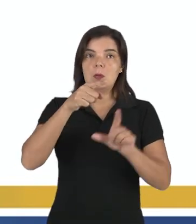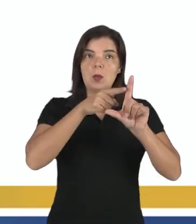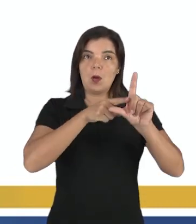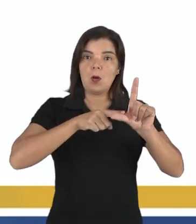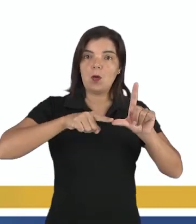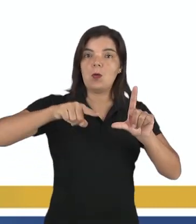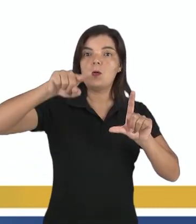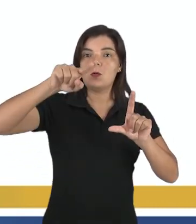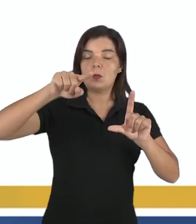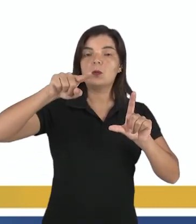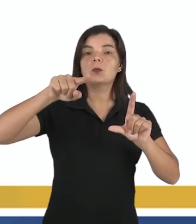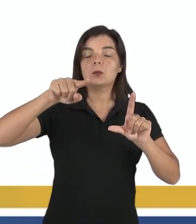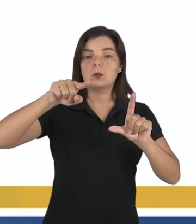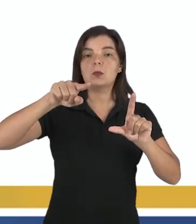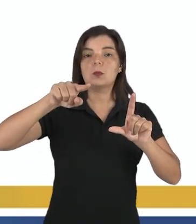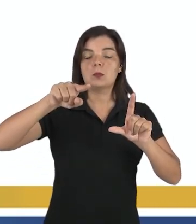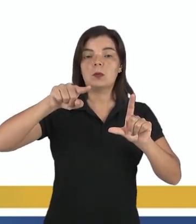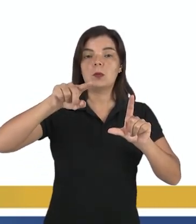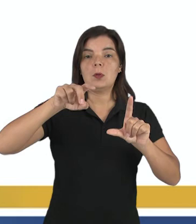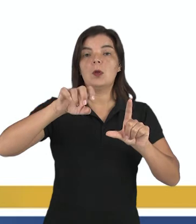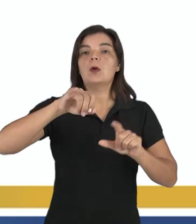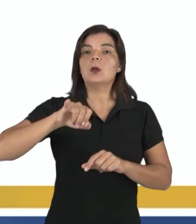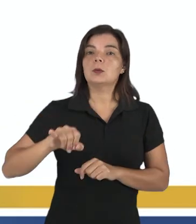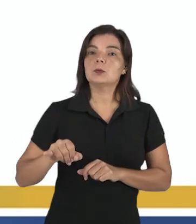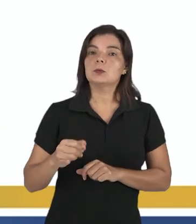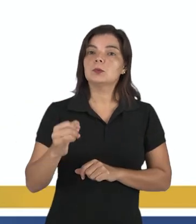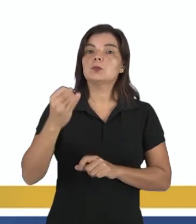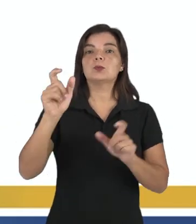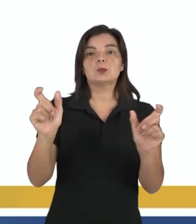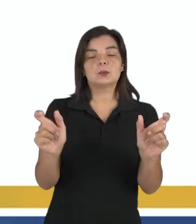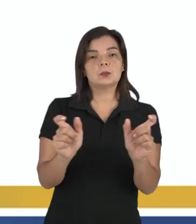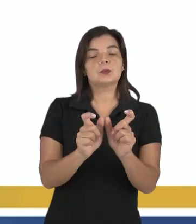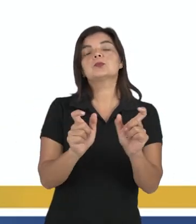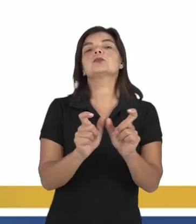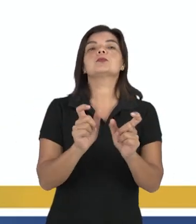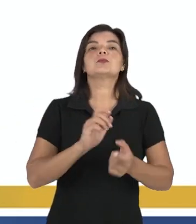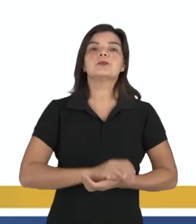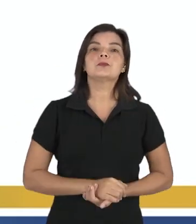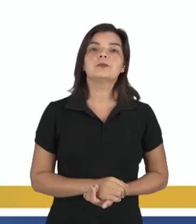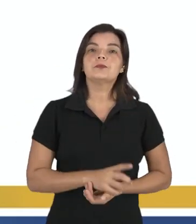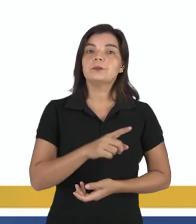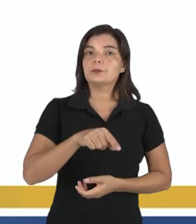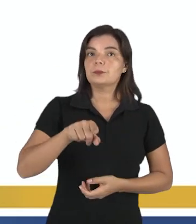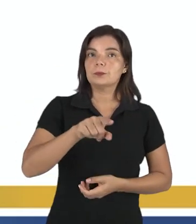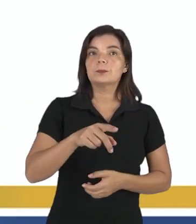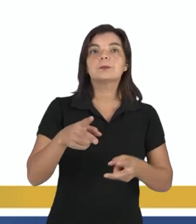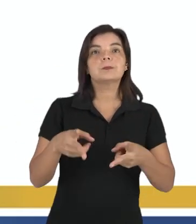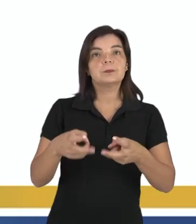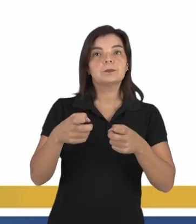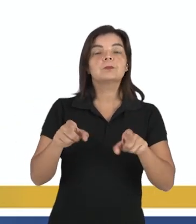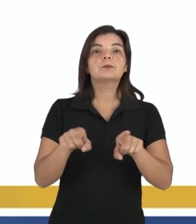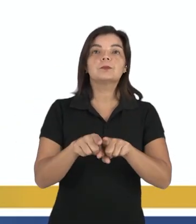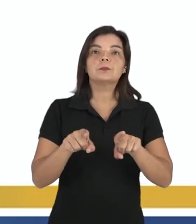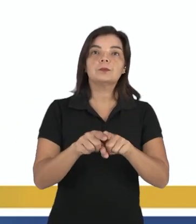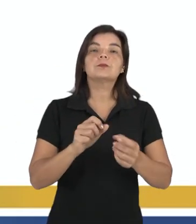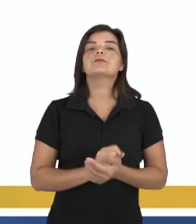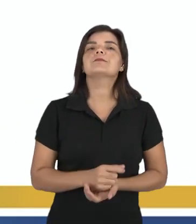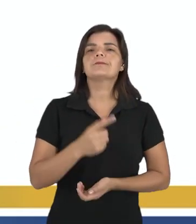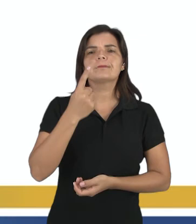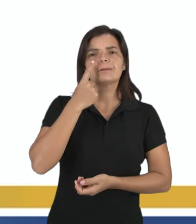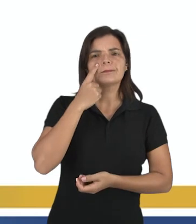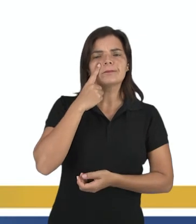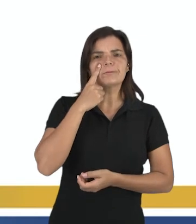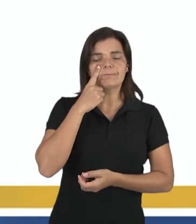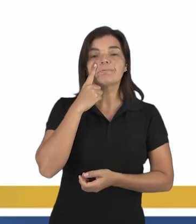curva representando a exponencial, ela será os juros compostos. E aí vocês vão perceber que ao observar